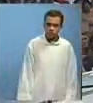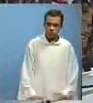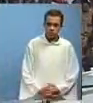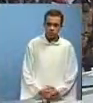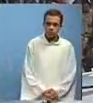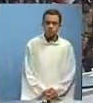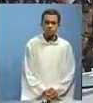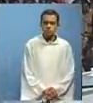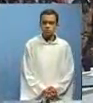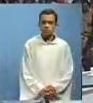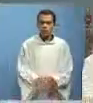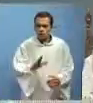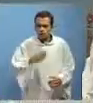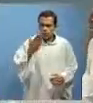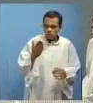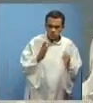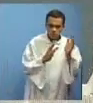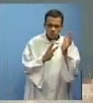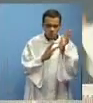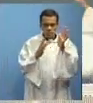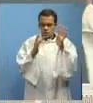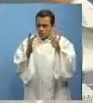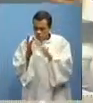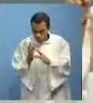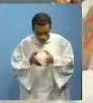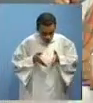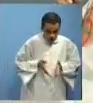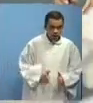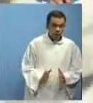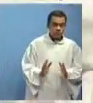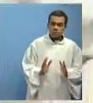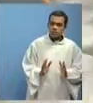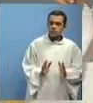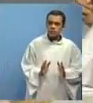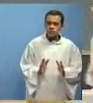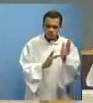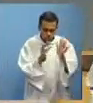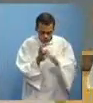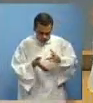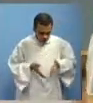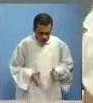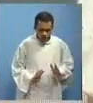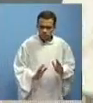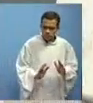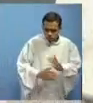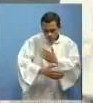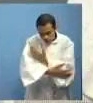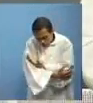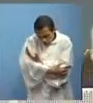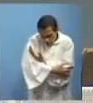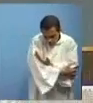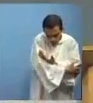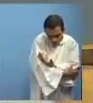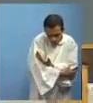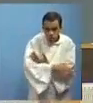nascimento de jesus o menino ainda muito fraco talvez nossa senhora não tivesse nem terminado resguardo ainda nós não sabemos o